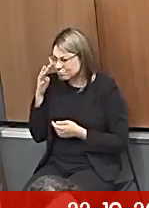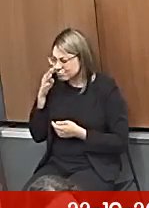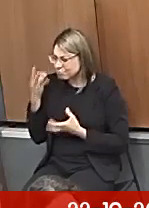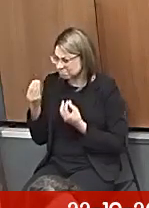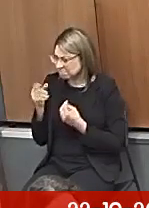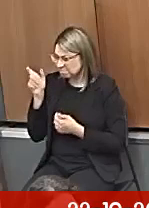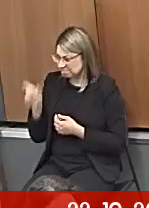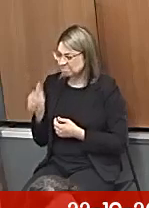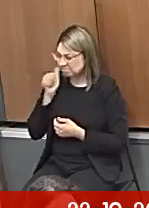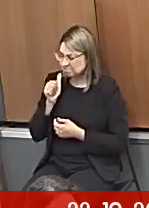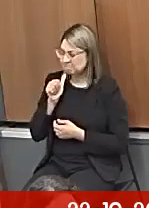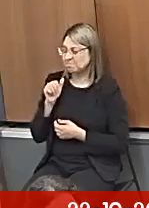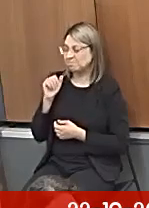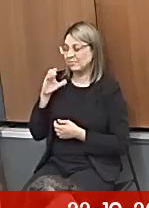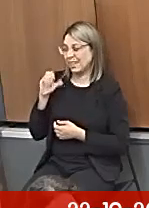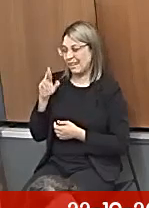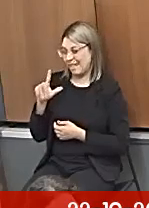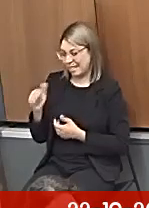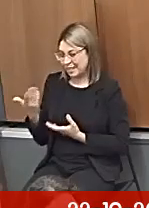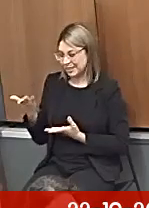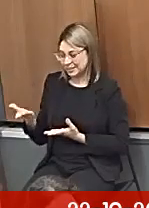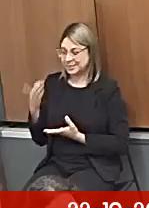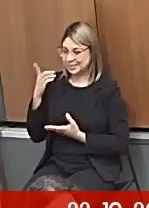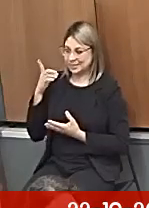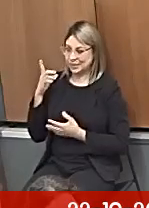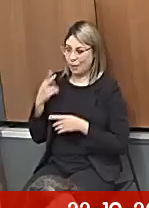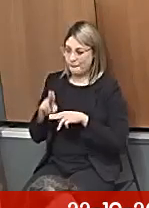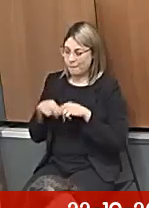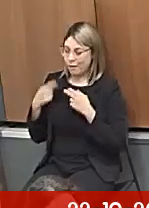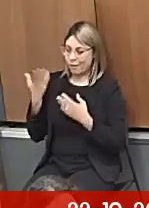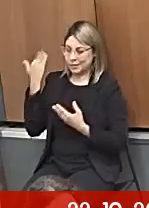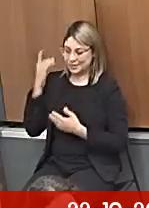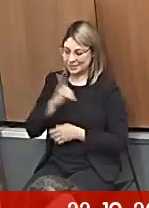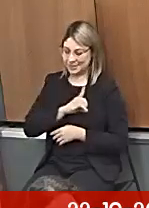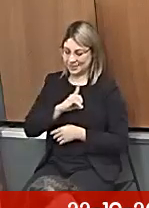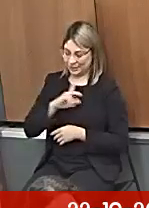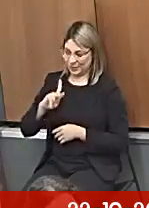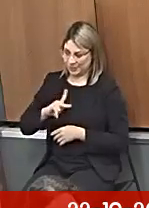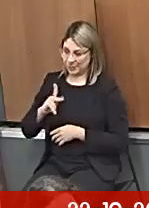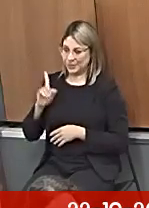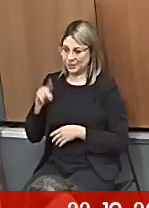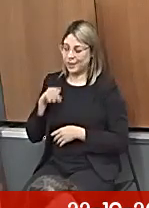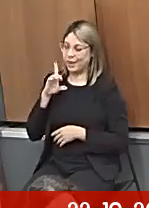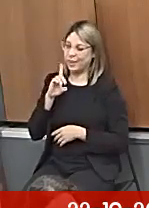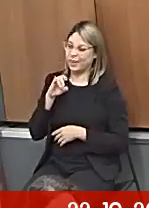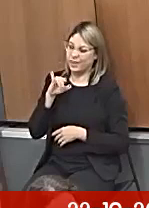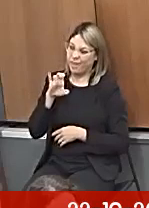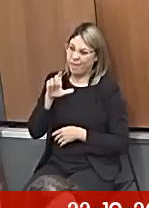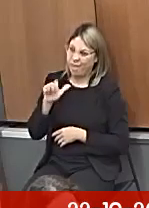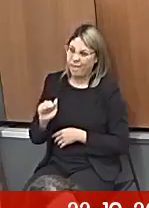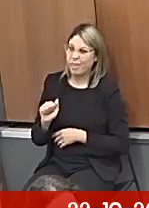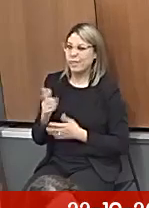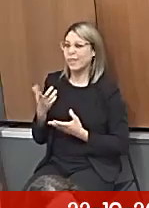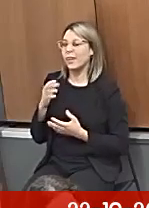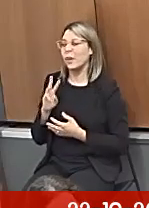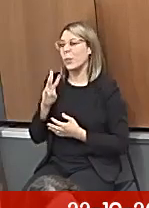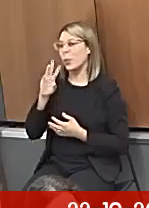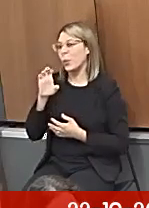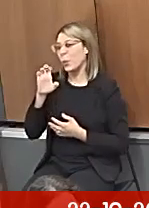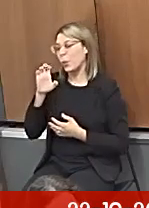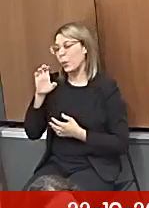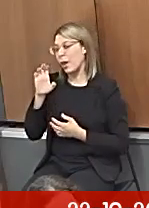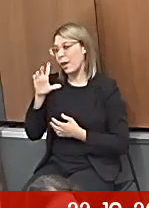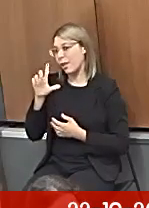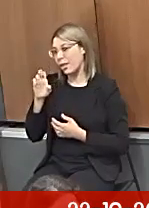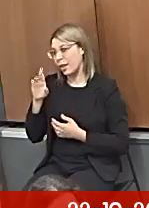muito a doutora Carla pelos colegas defensores da infância, Daniele Belletato, o Ellison, o